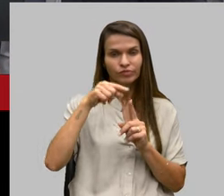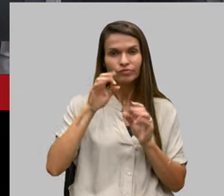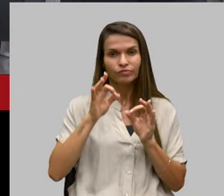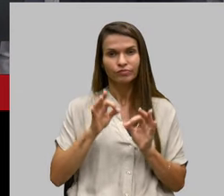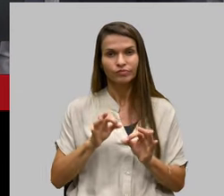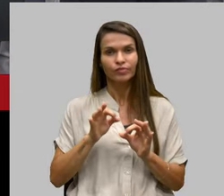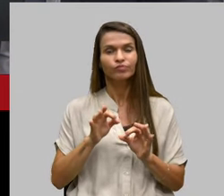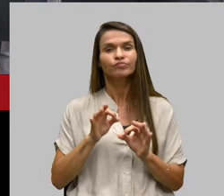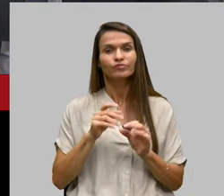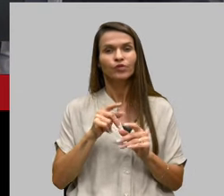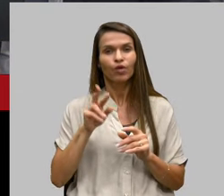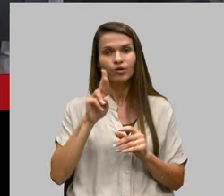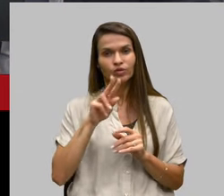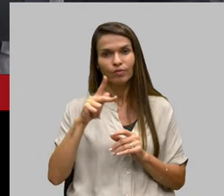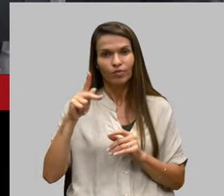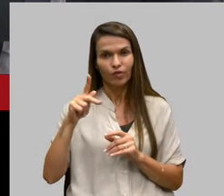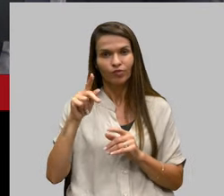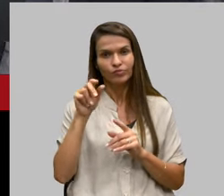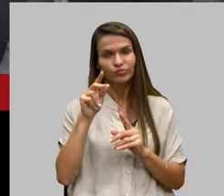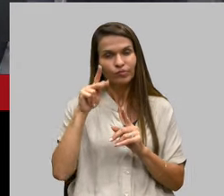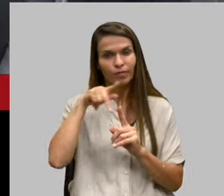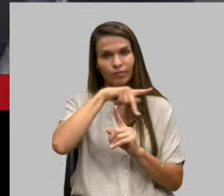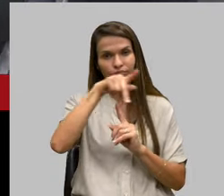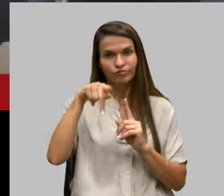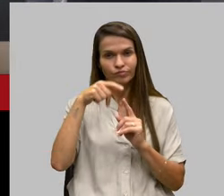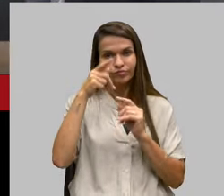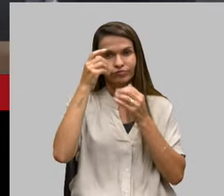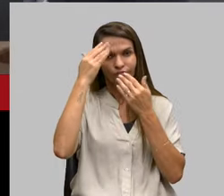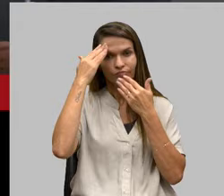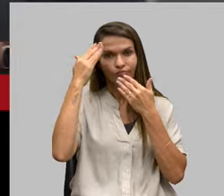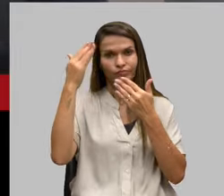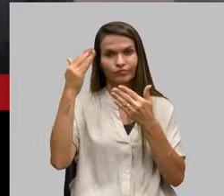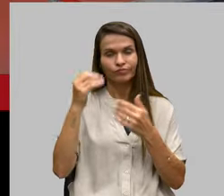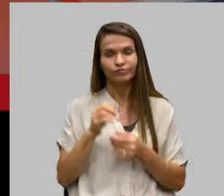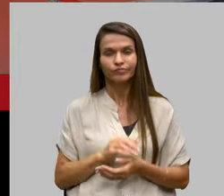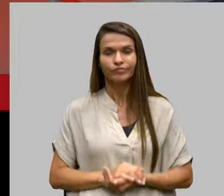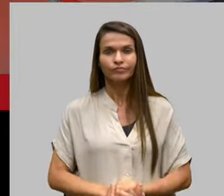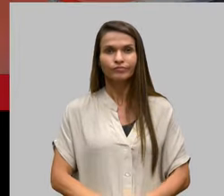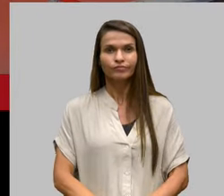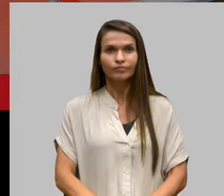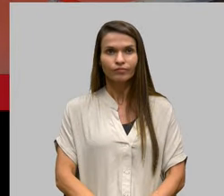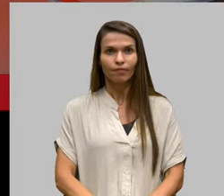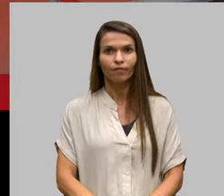próprio de Previdência Social tá bom agradeço devolvo a palavra aí